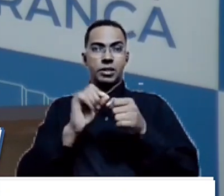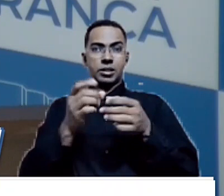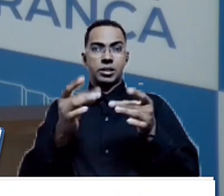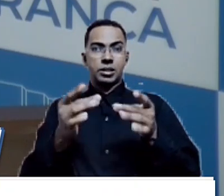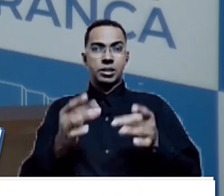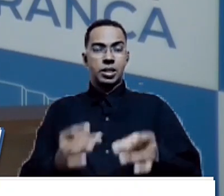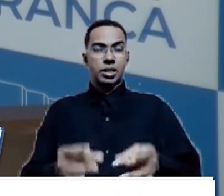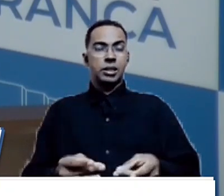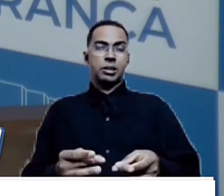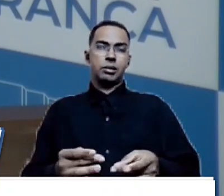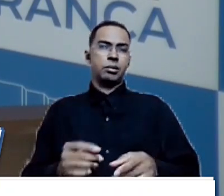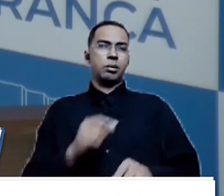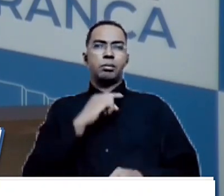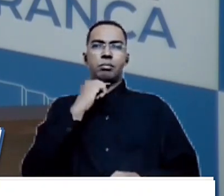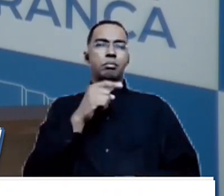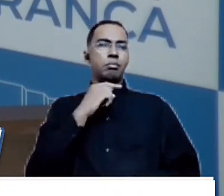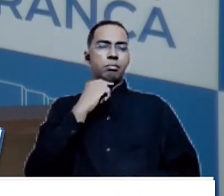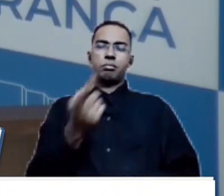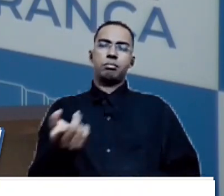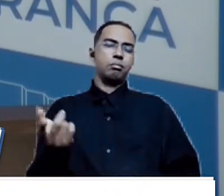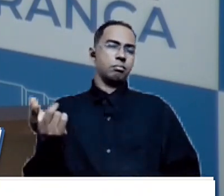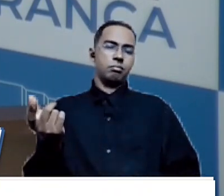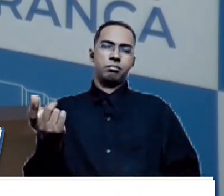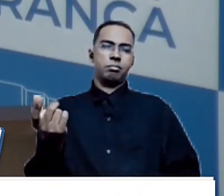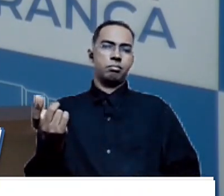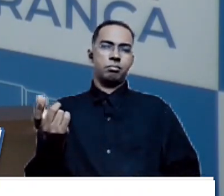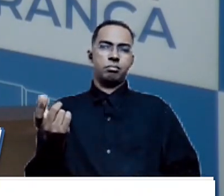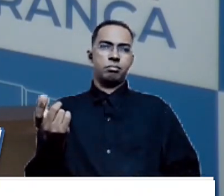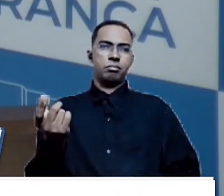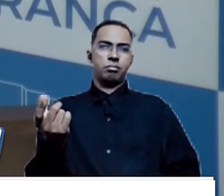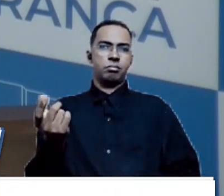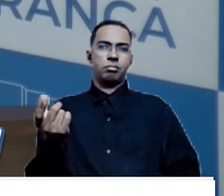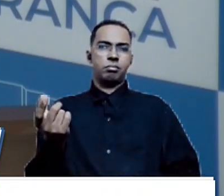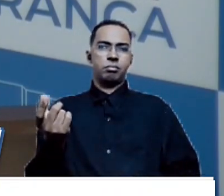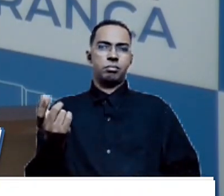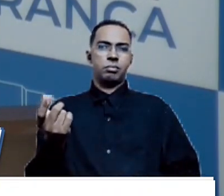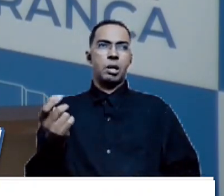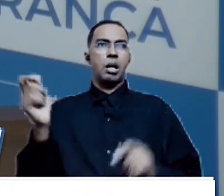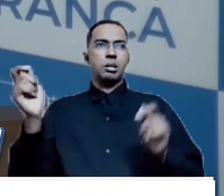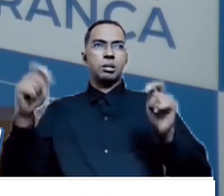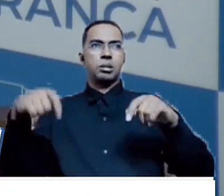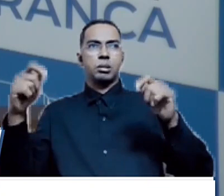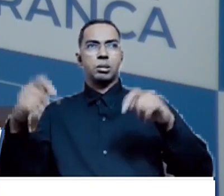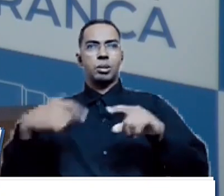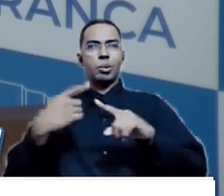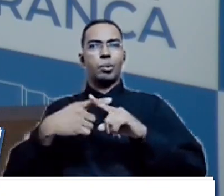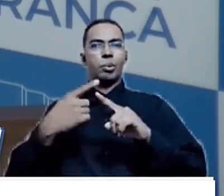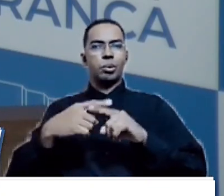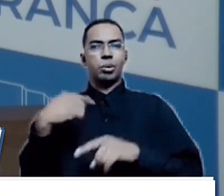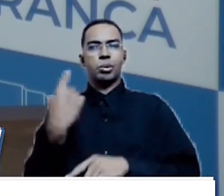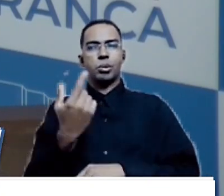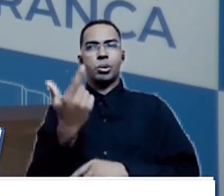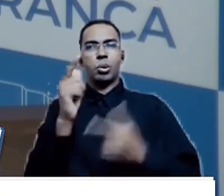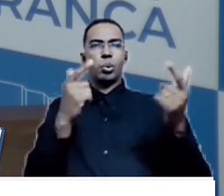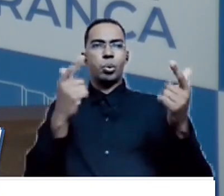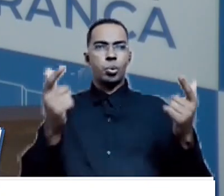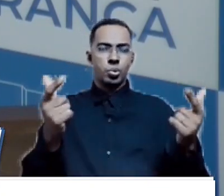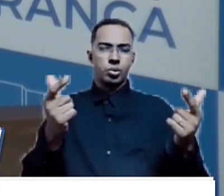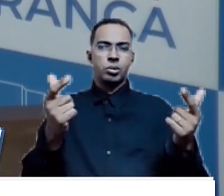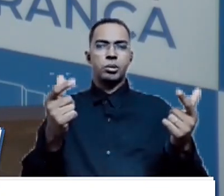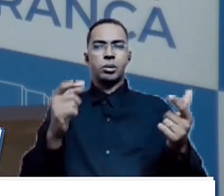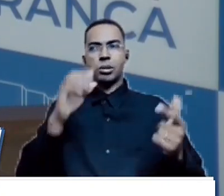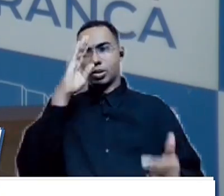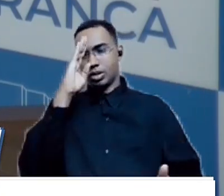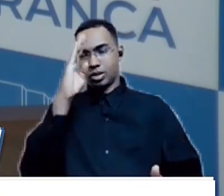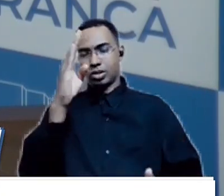não vai ter essa essa possibilidade porque nós temos outras prioridades